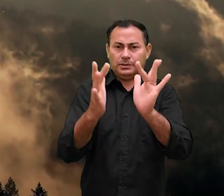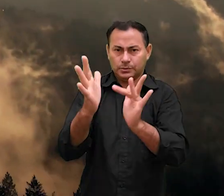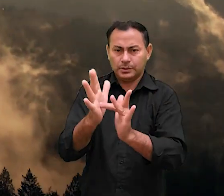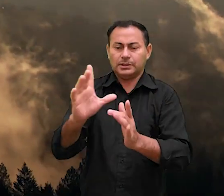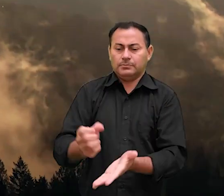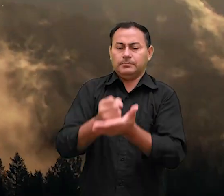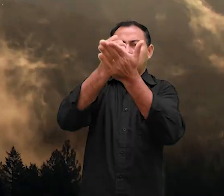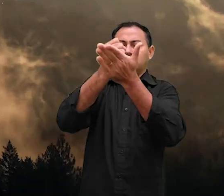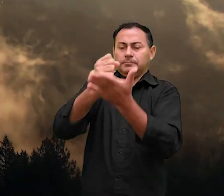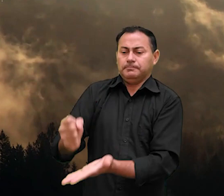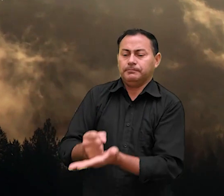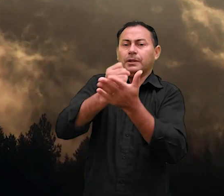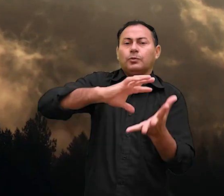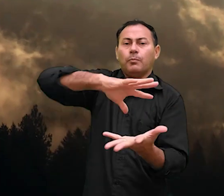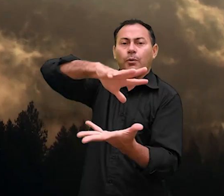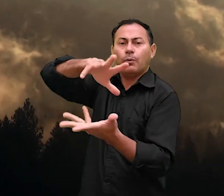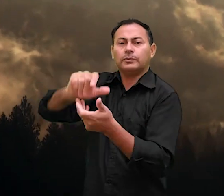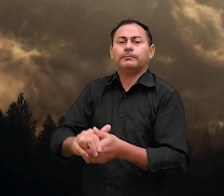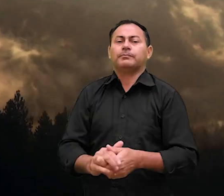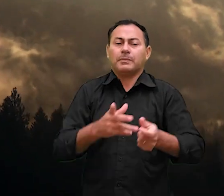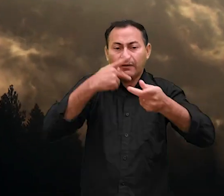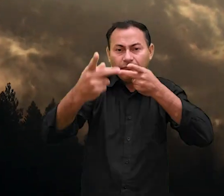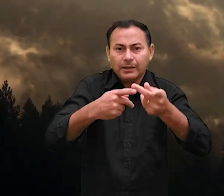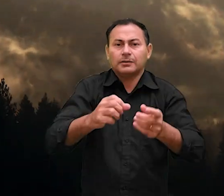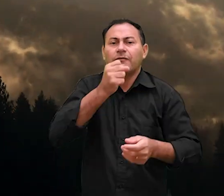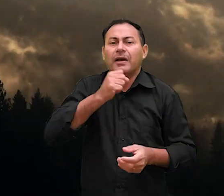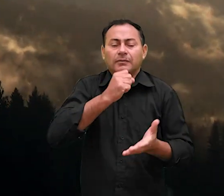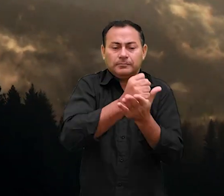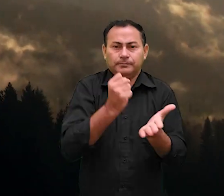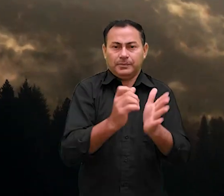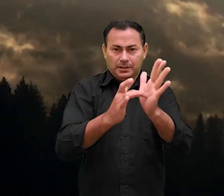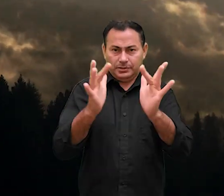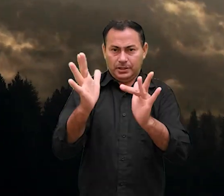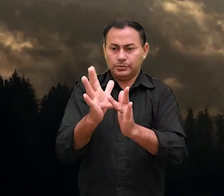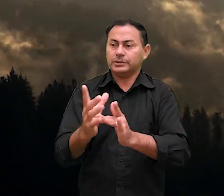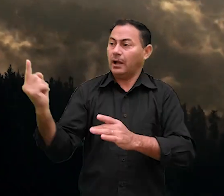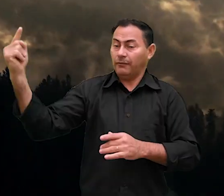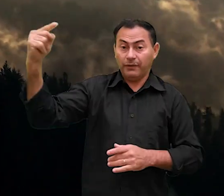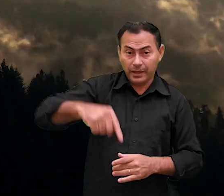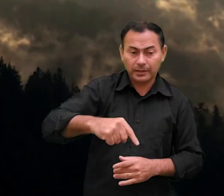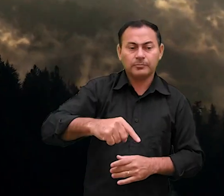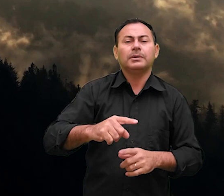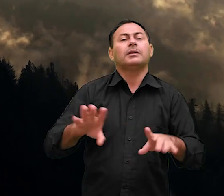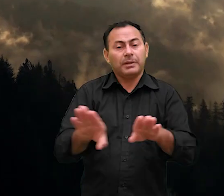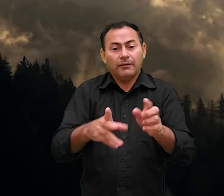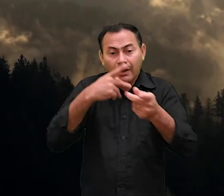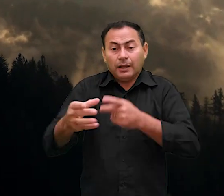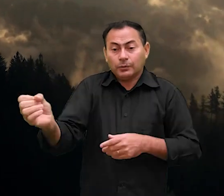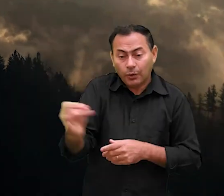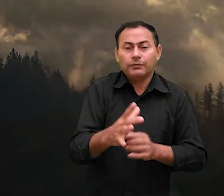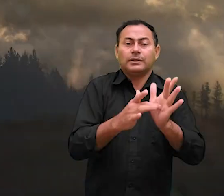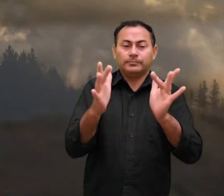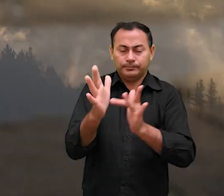Jesus Cristo como Salvador e Redentor do mundo, e para nos dizer no Velho Testamento, Jesus está vindo, e para nos dizer